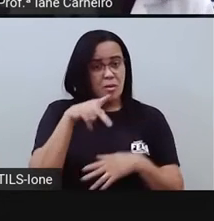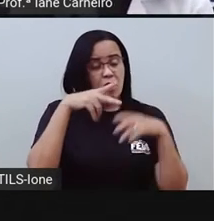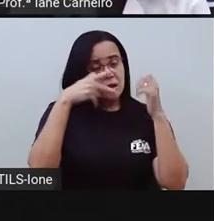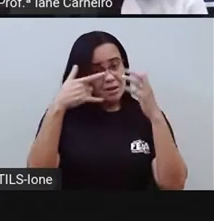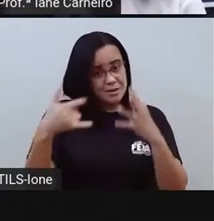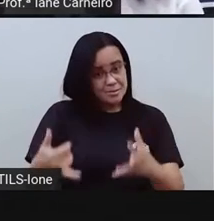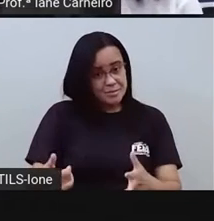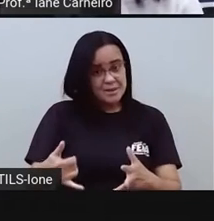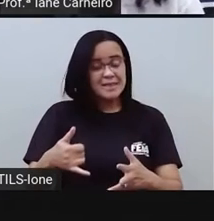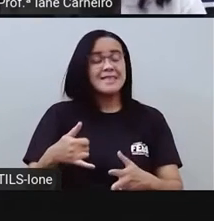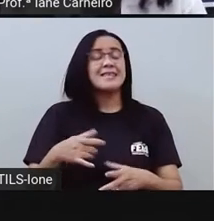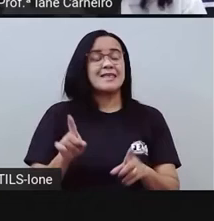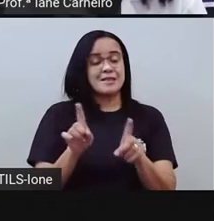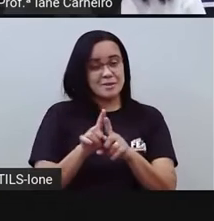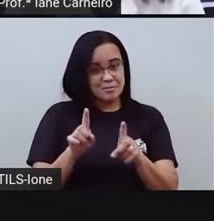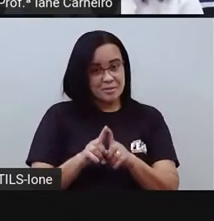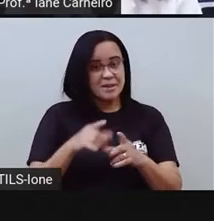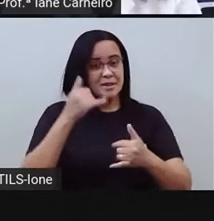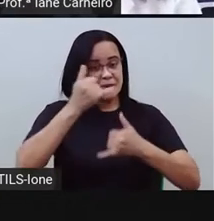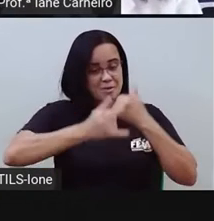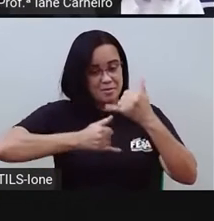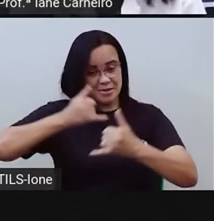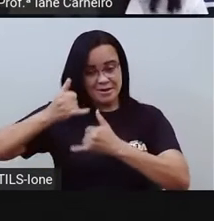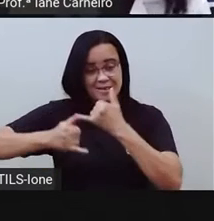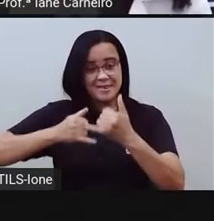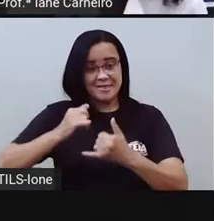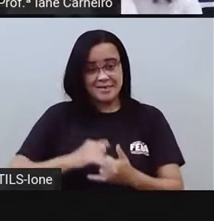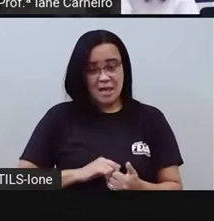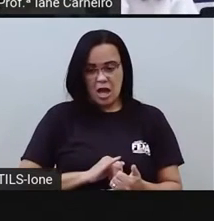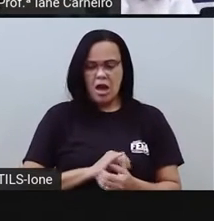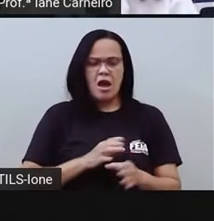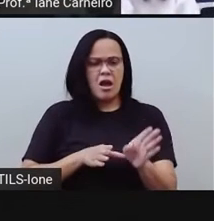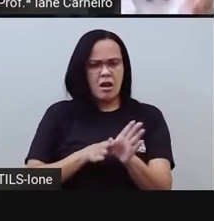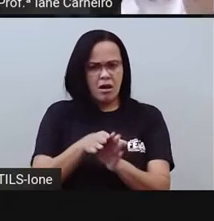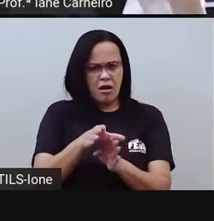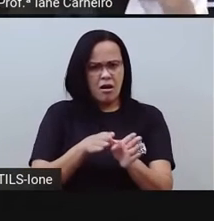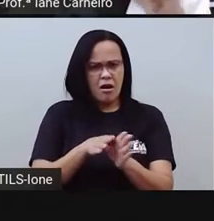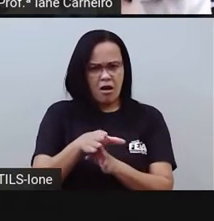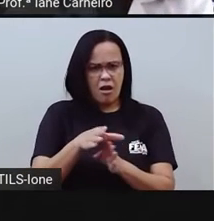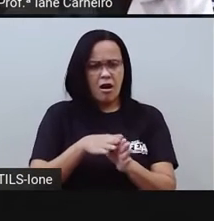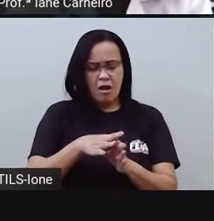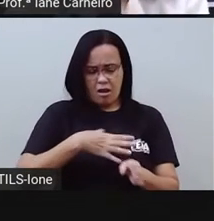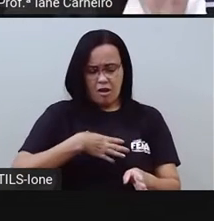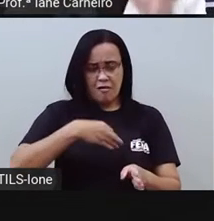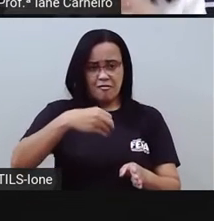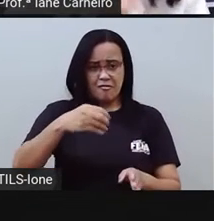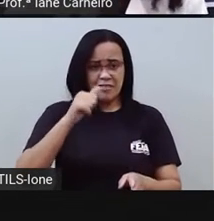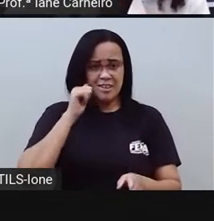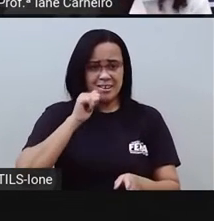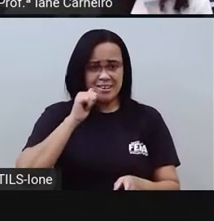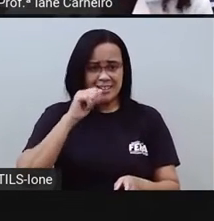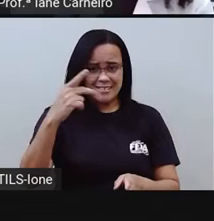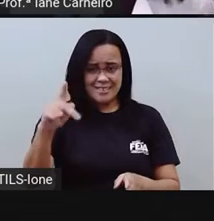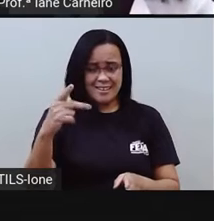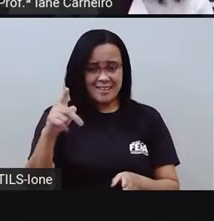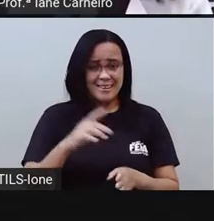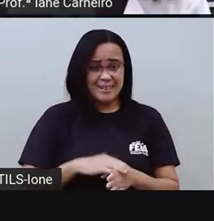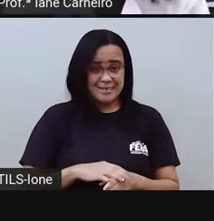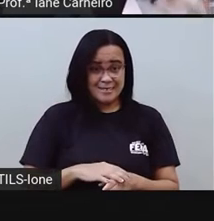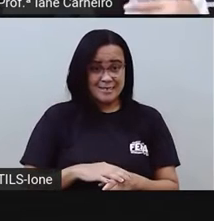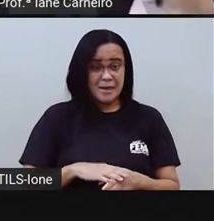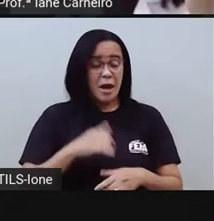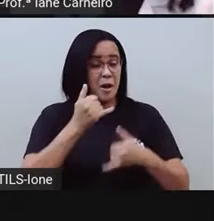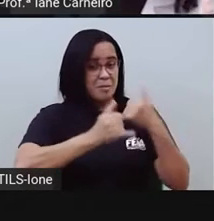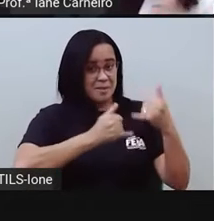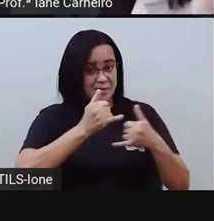brincadeira, né, só é legal quando é engraçada, quando é divertida para os dois, para as duas pessoas. Não adianta